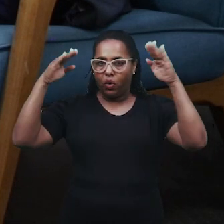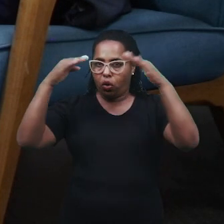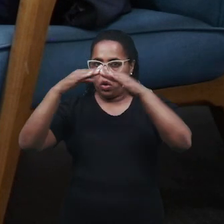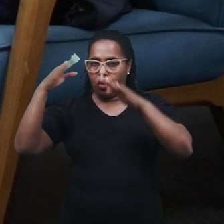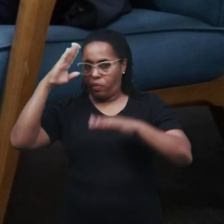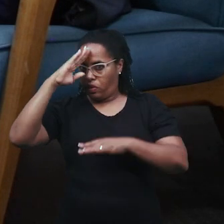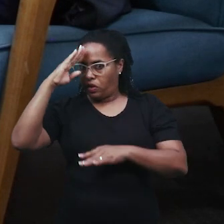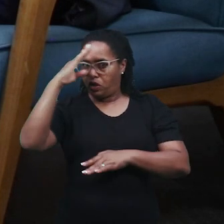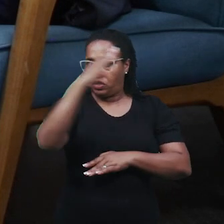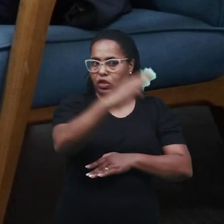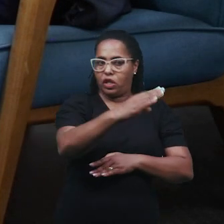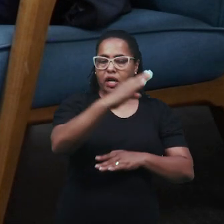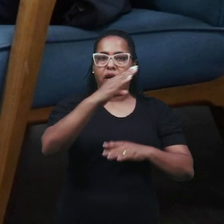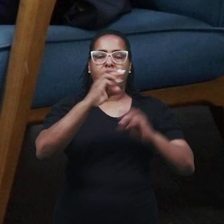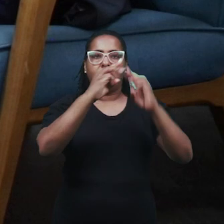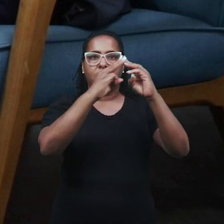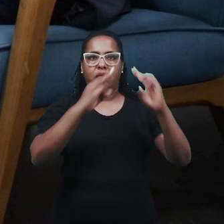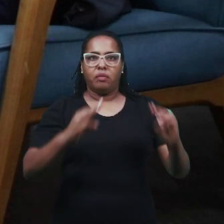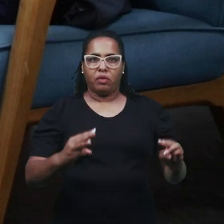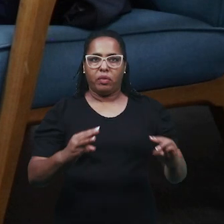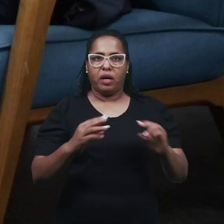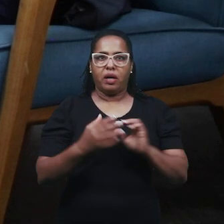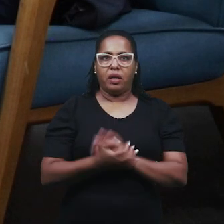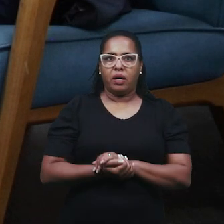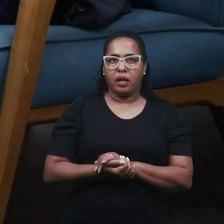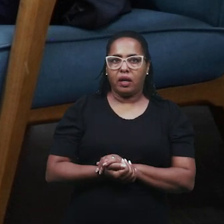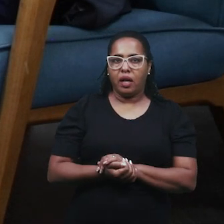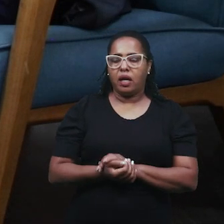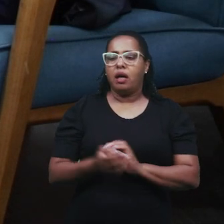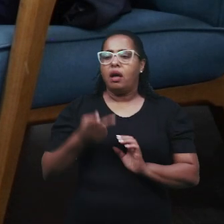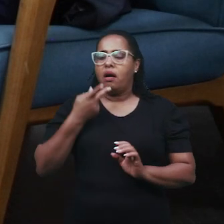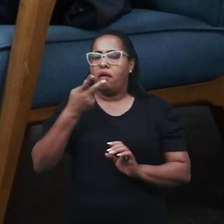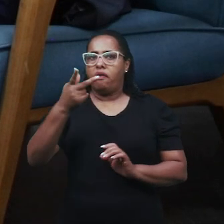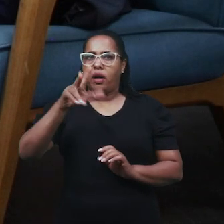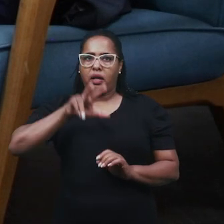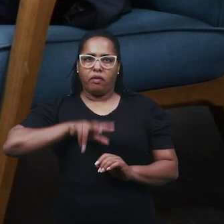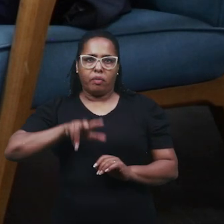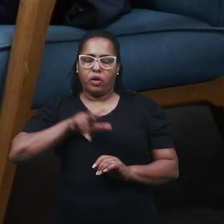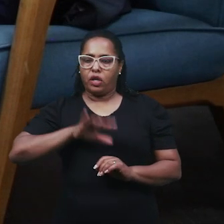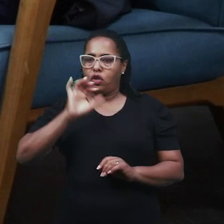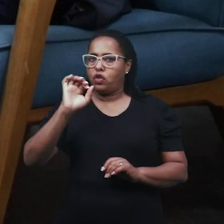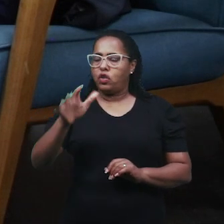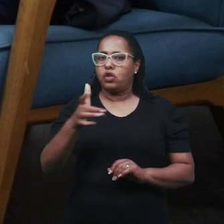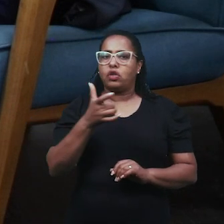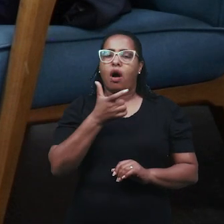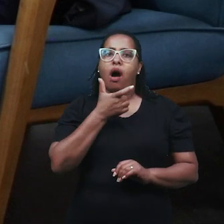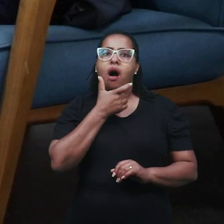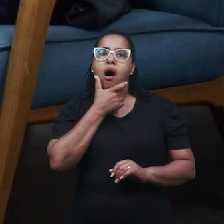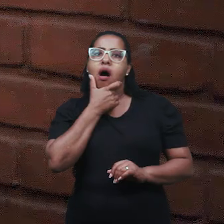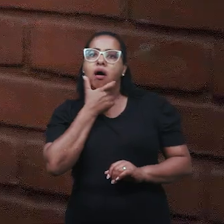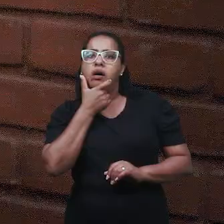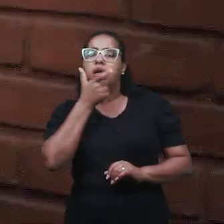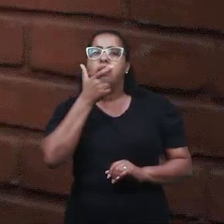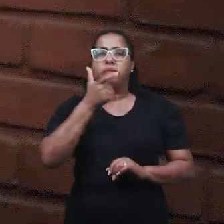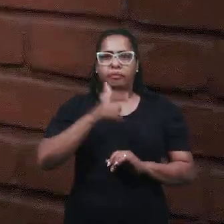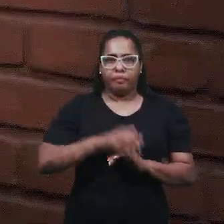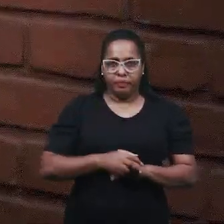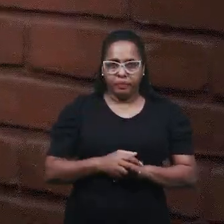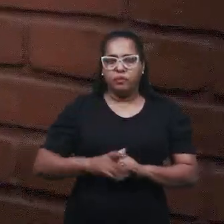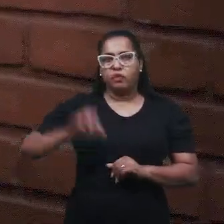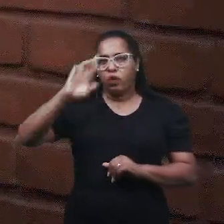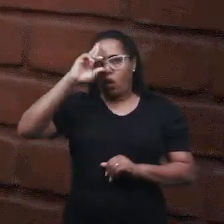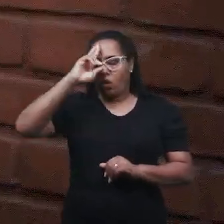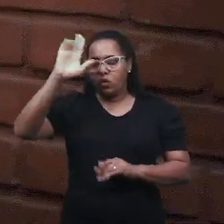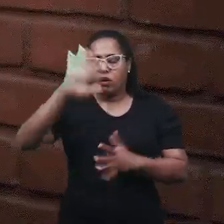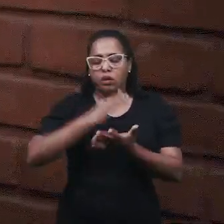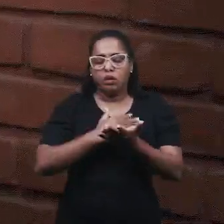os pastores ofereceram a oração. Eu não falava português, só eu e a esposa falávamos inglês naquele momento. O Senhor